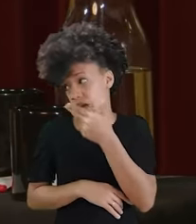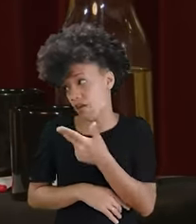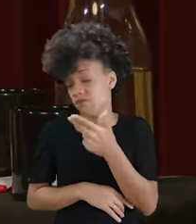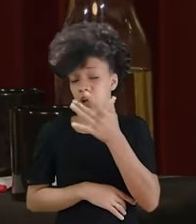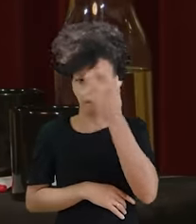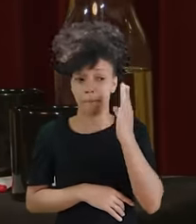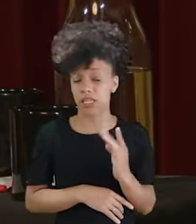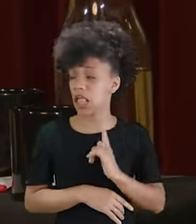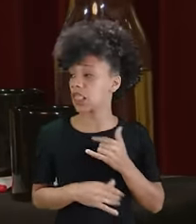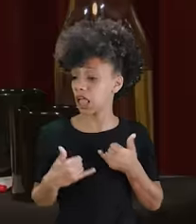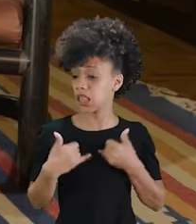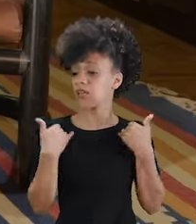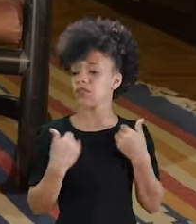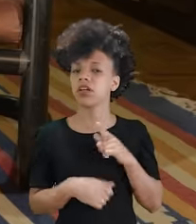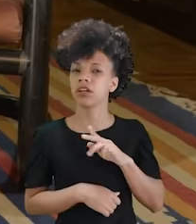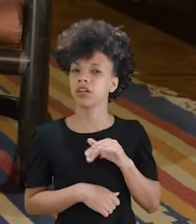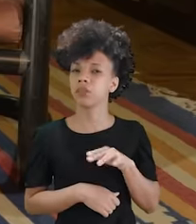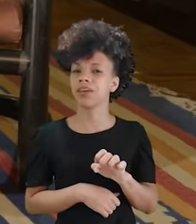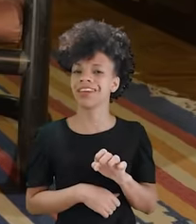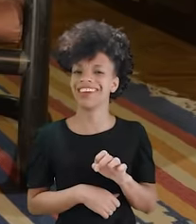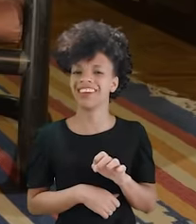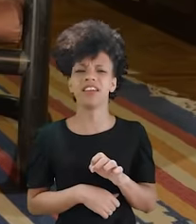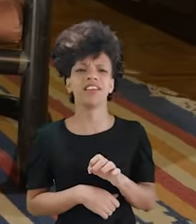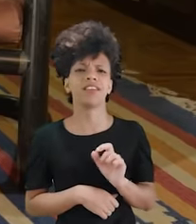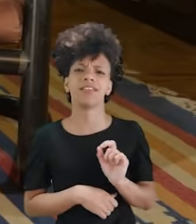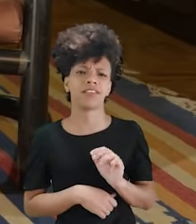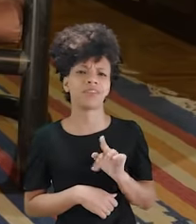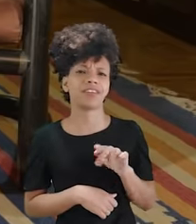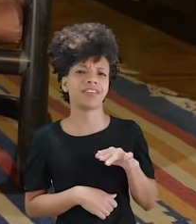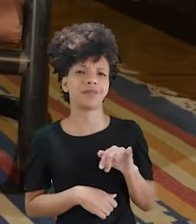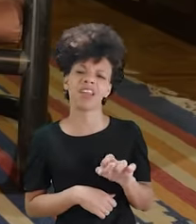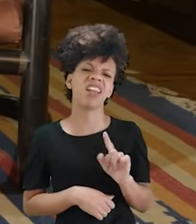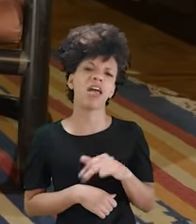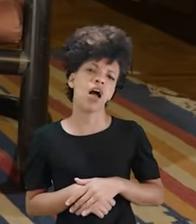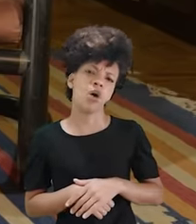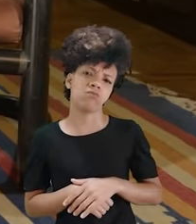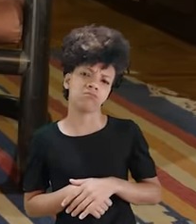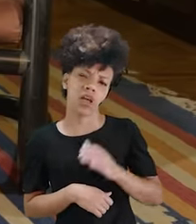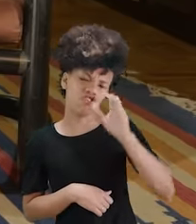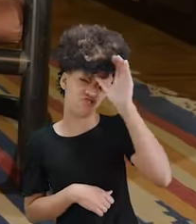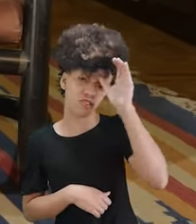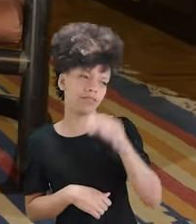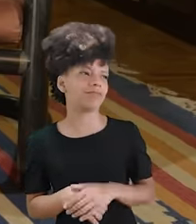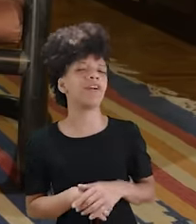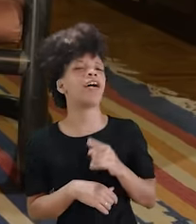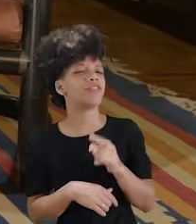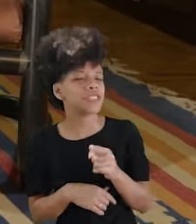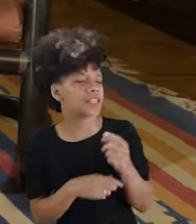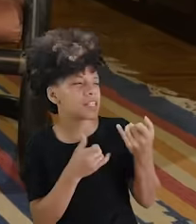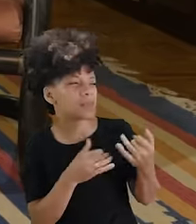Jorginho diz que o brasileiro que essa vaidade né o time não é o tio o senhor